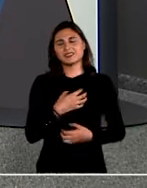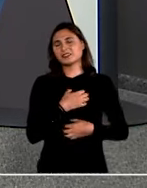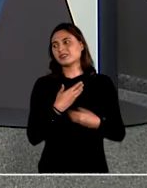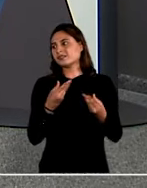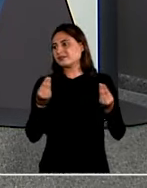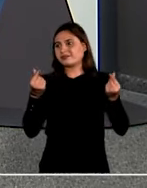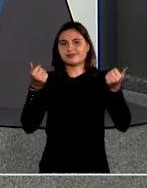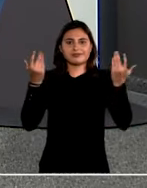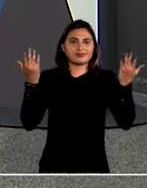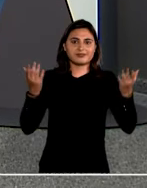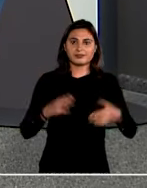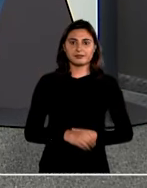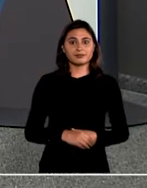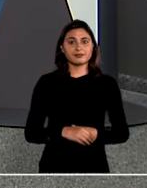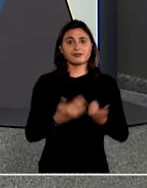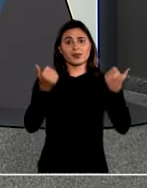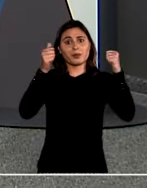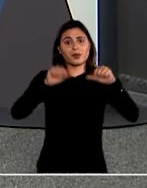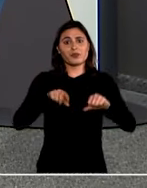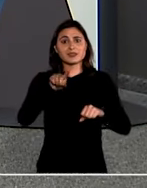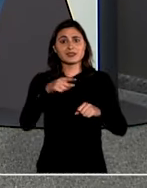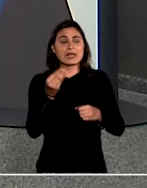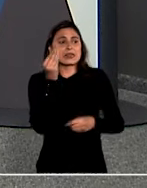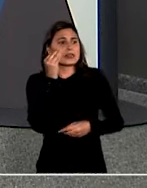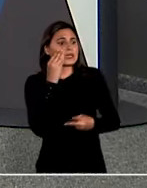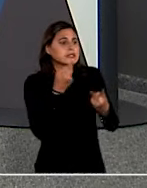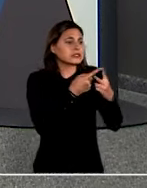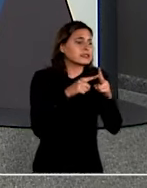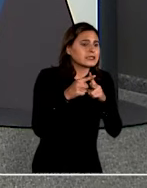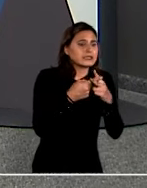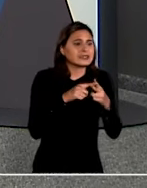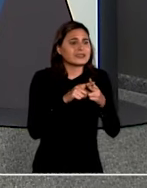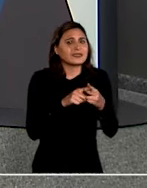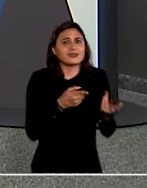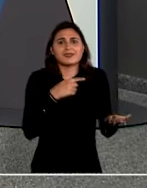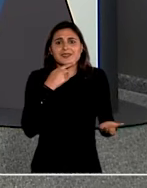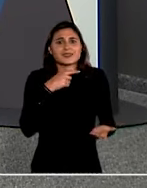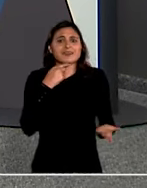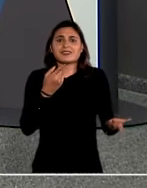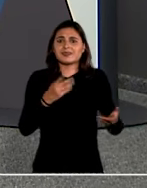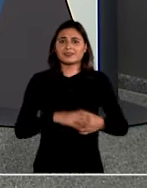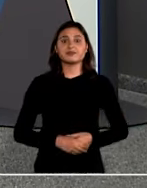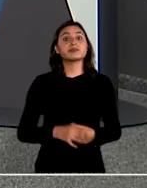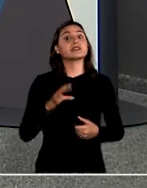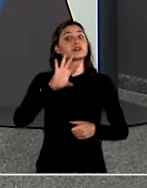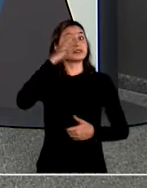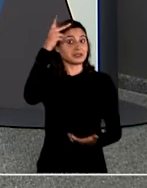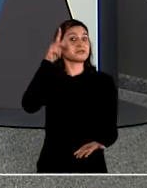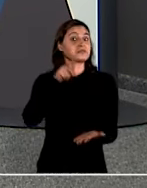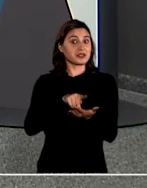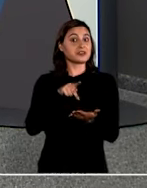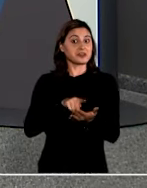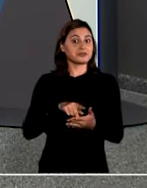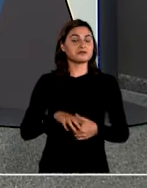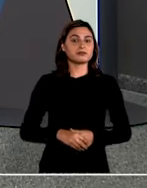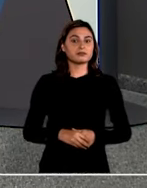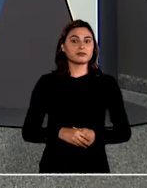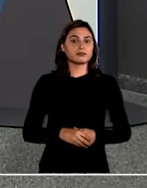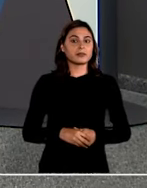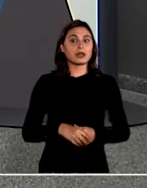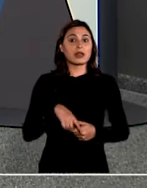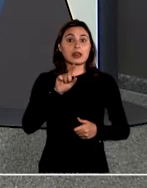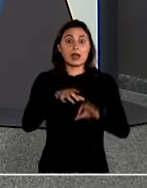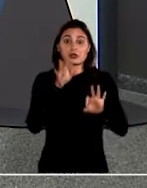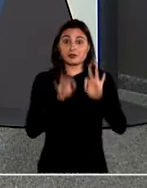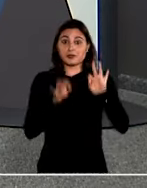né pior ainda é tentar resolver e não conseguir isso aconteceu mesmo e o caso foi julgado Pela